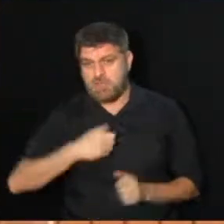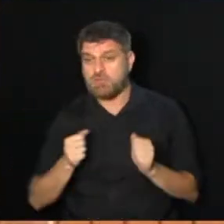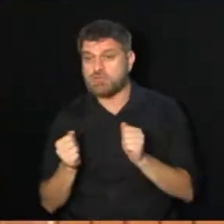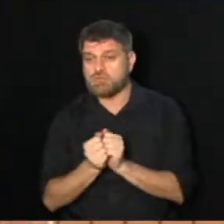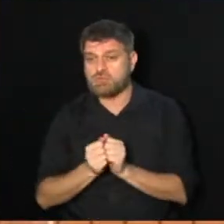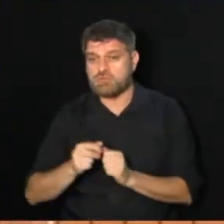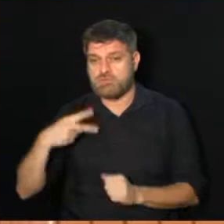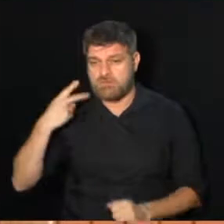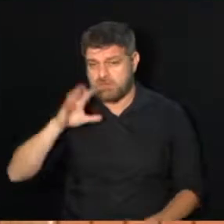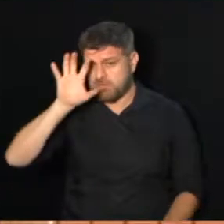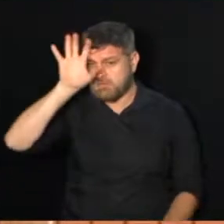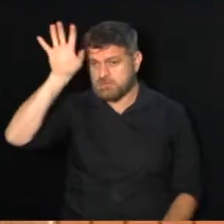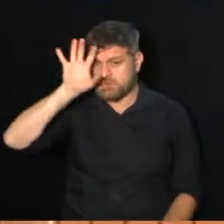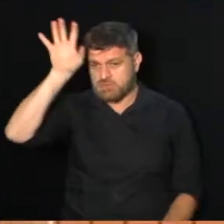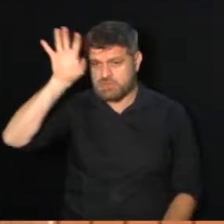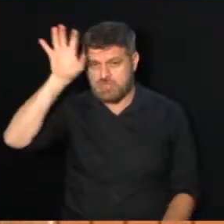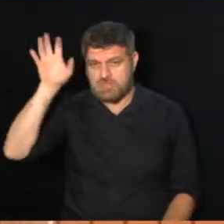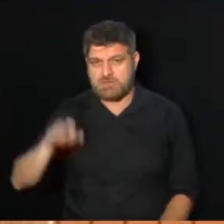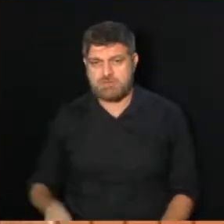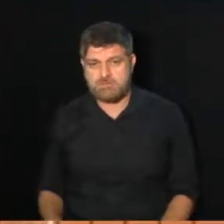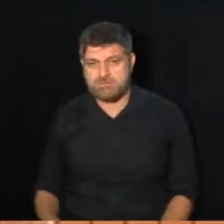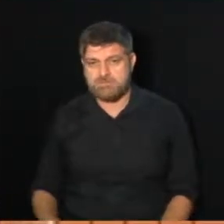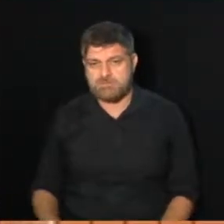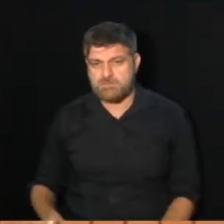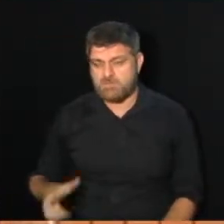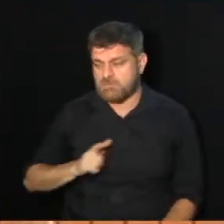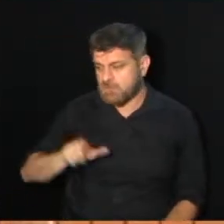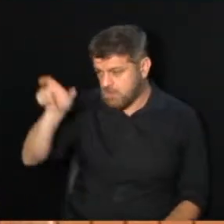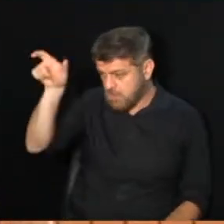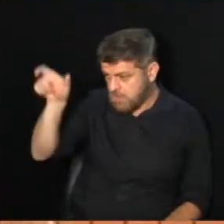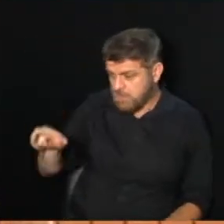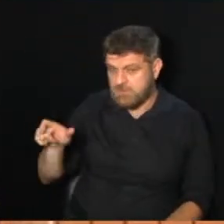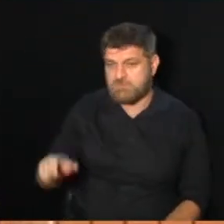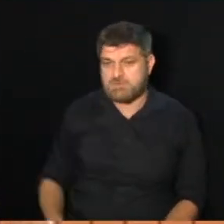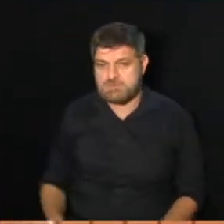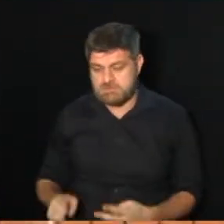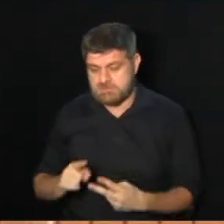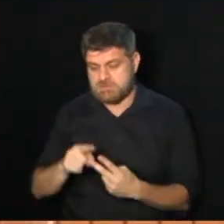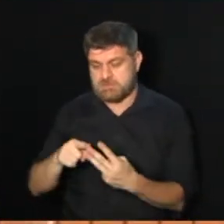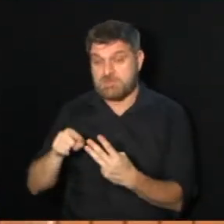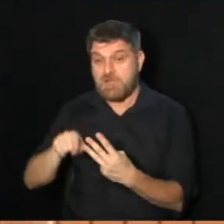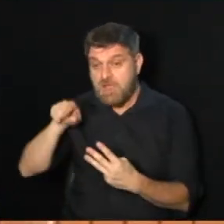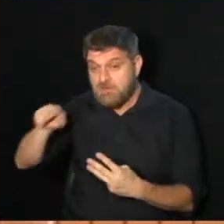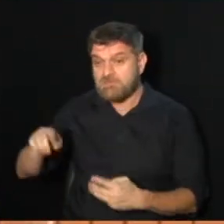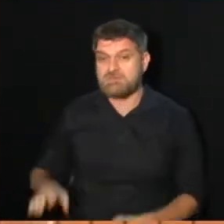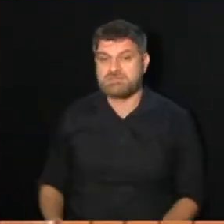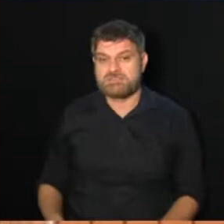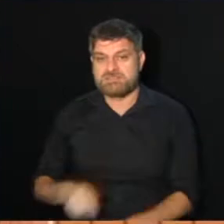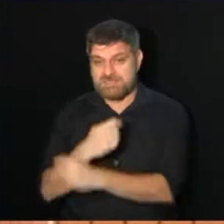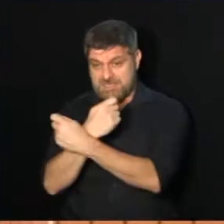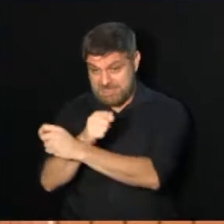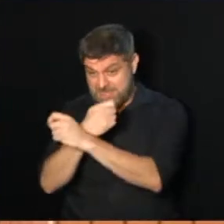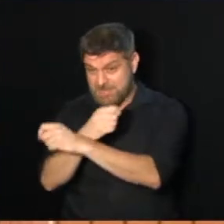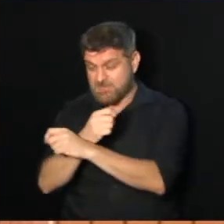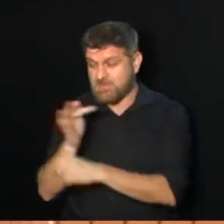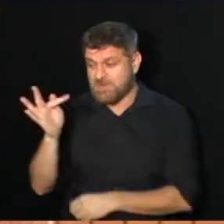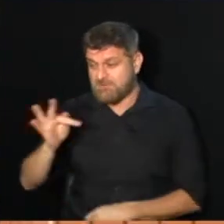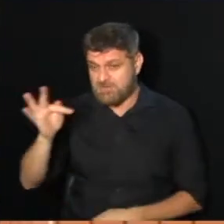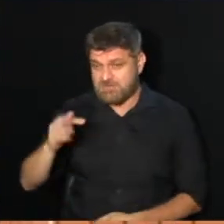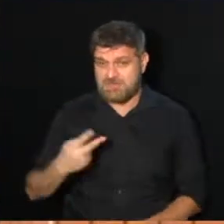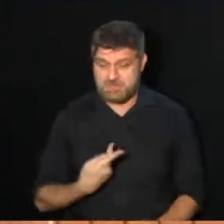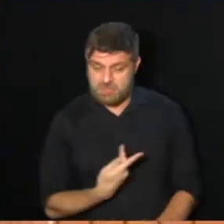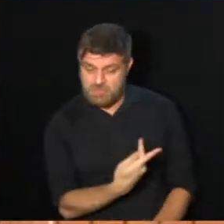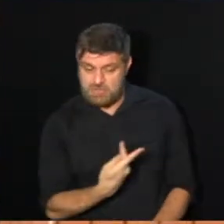Ferrari temos Vossa Excelência, o Dr. Marcelo e o Dr. Rodrigo, como nossos veteranos lá na Faculdade de Direito da PUC. Então, somos mais